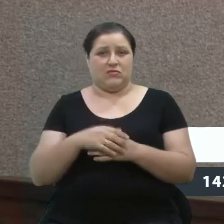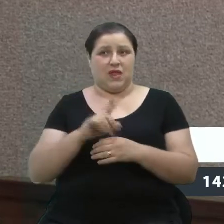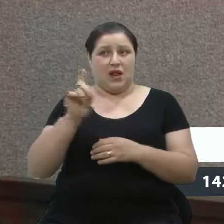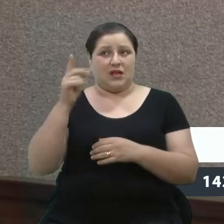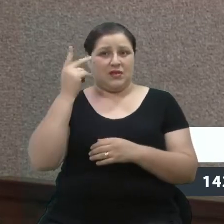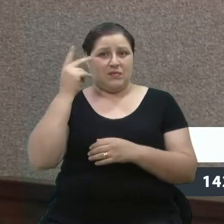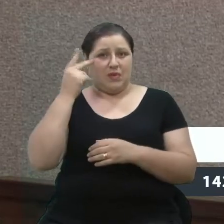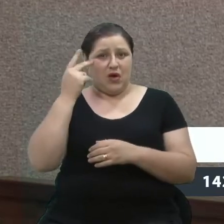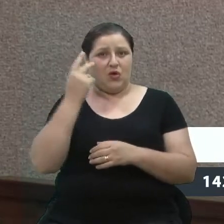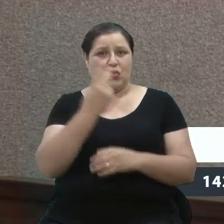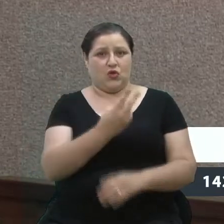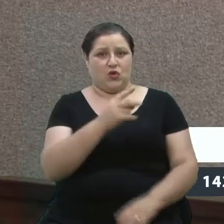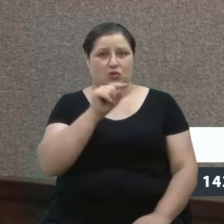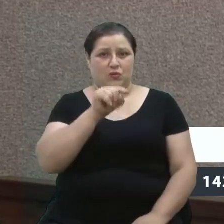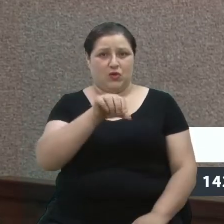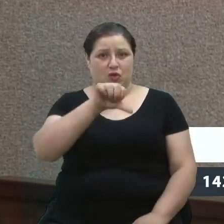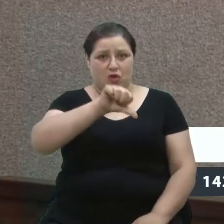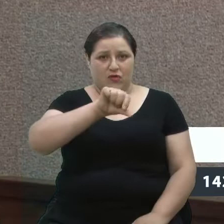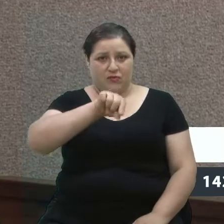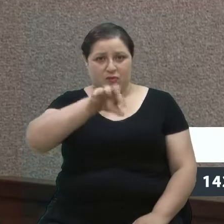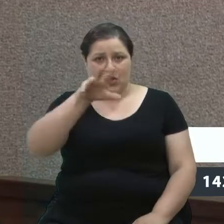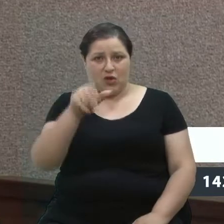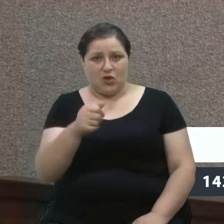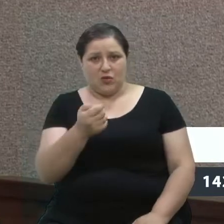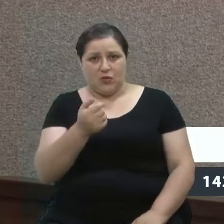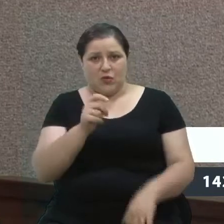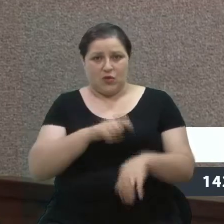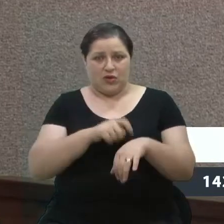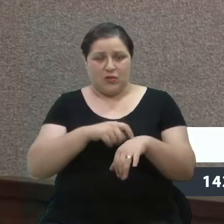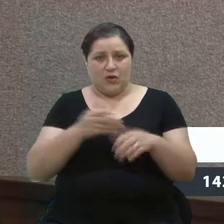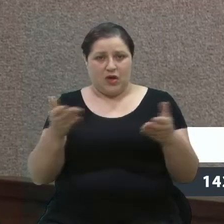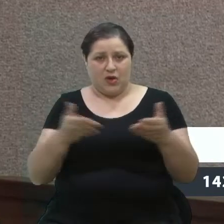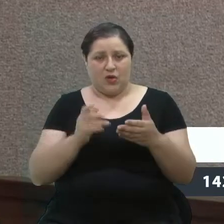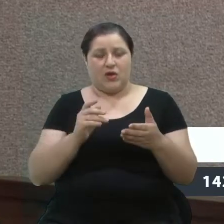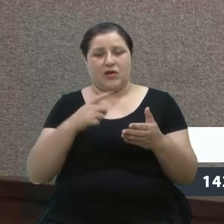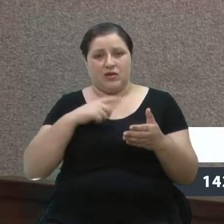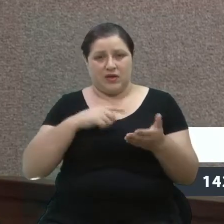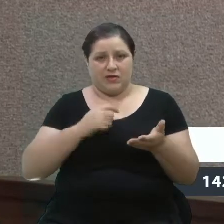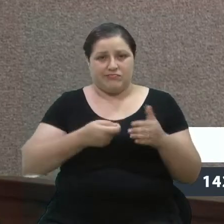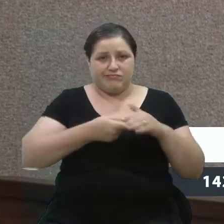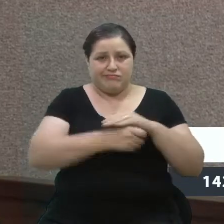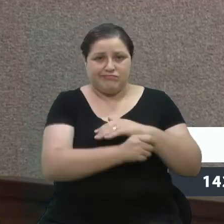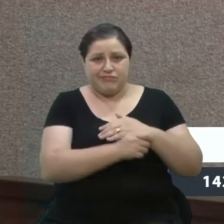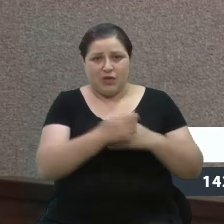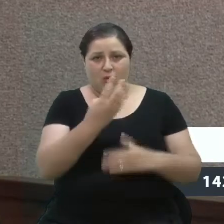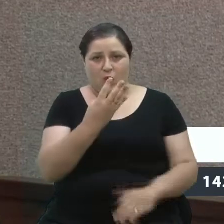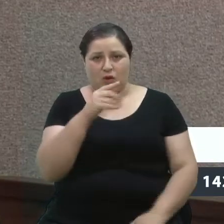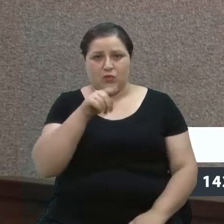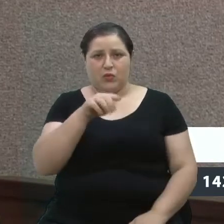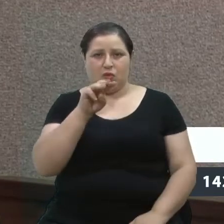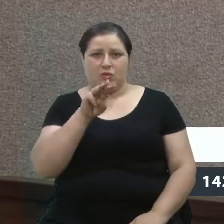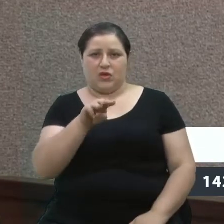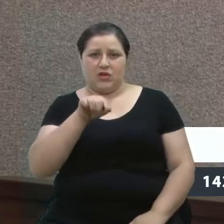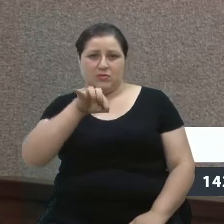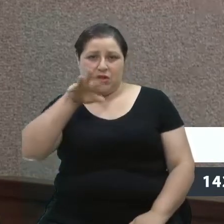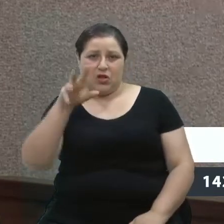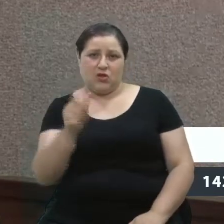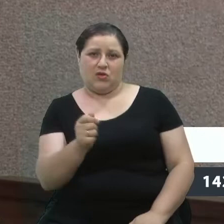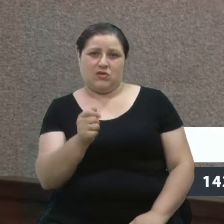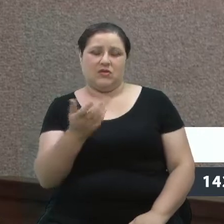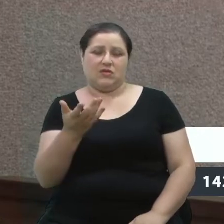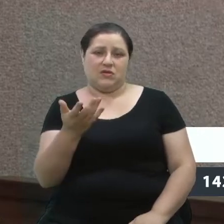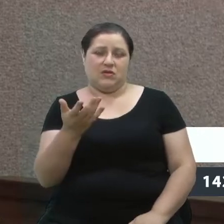bilhões. Pouco tempo atrás, vereador Camires. Está em 4,3, o último número que eu tive. Então, se nós não